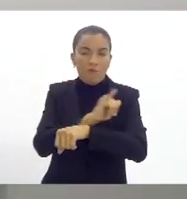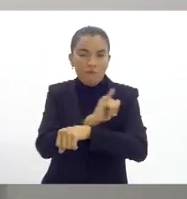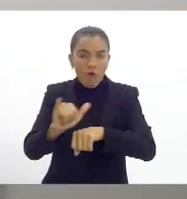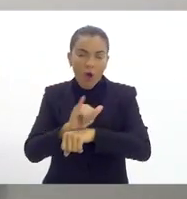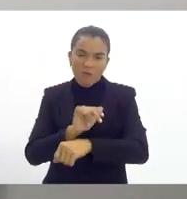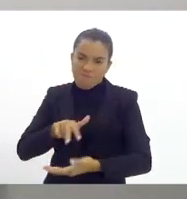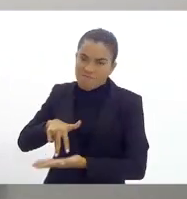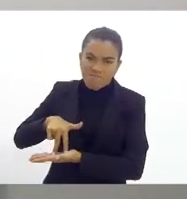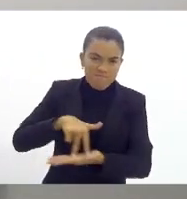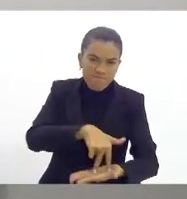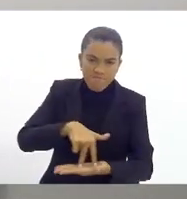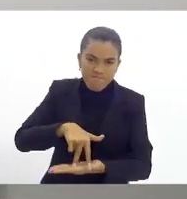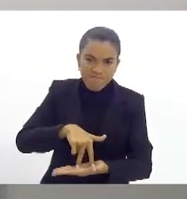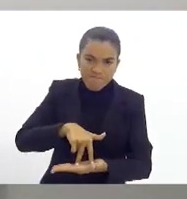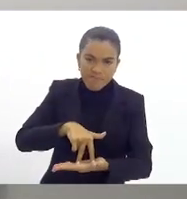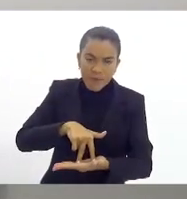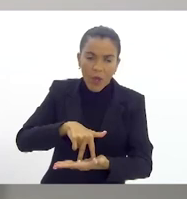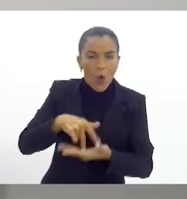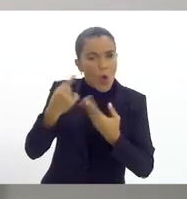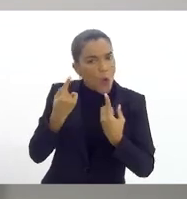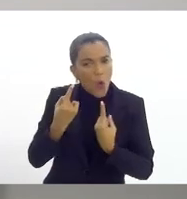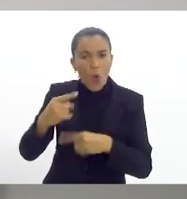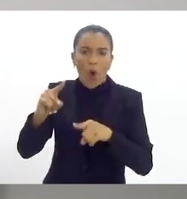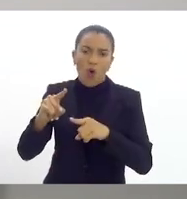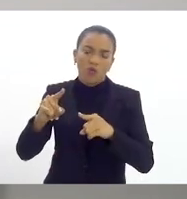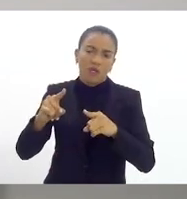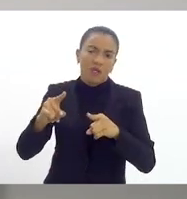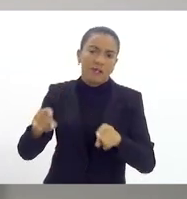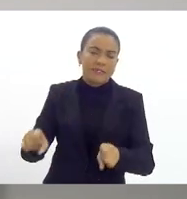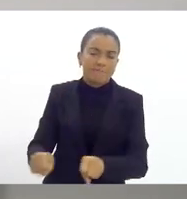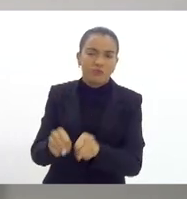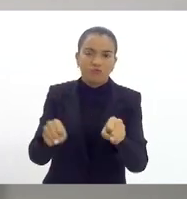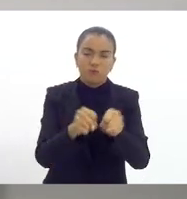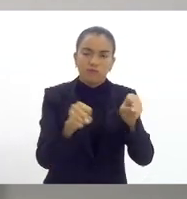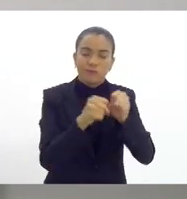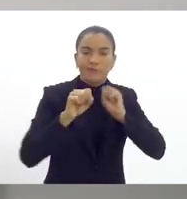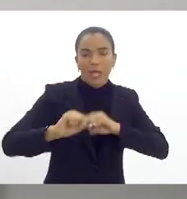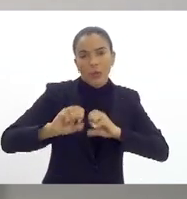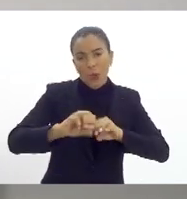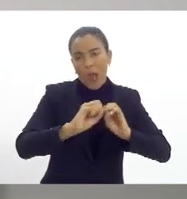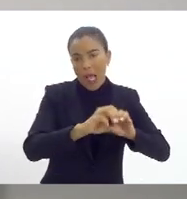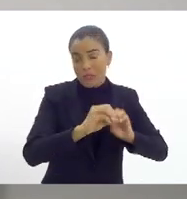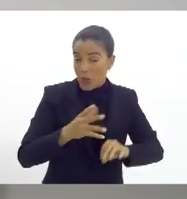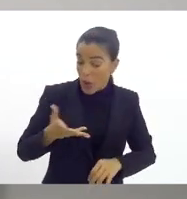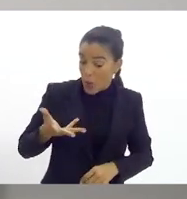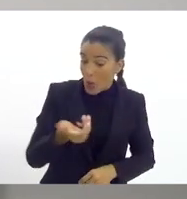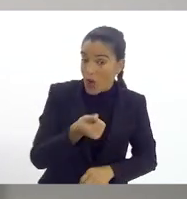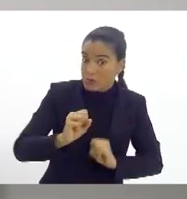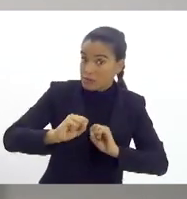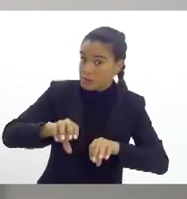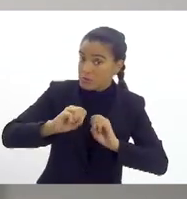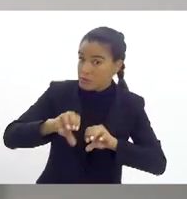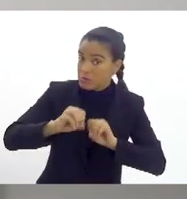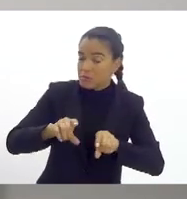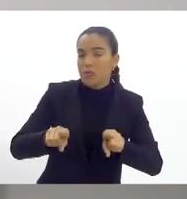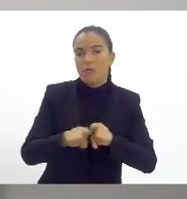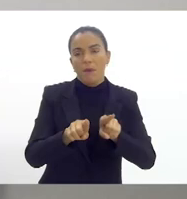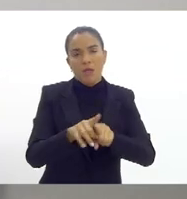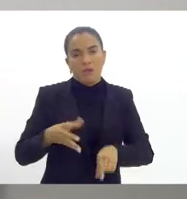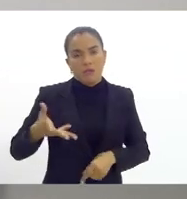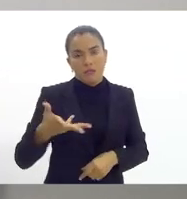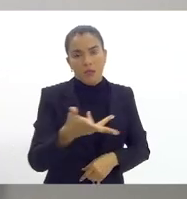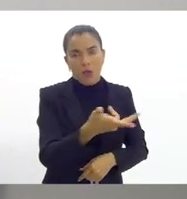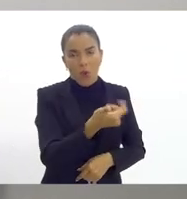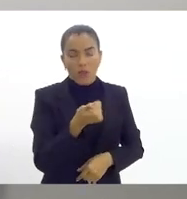resistência mesmo contra essa precarização dos seu superior privado da qualidade da educação e da qualidade